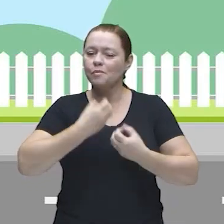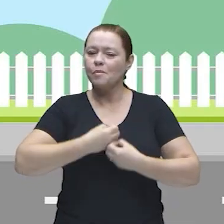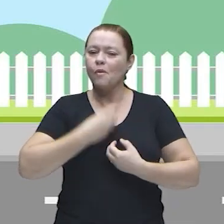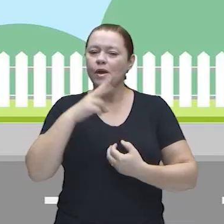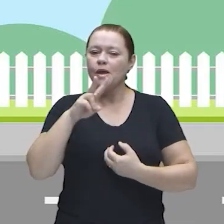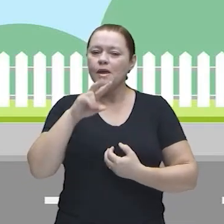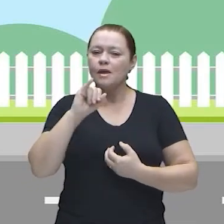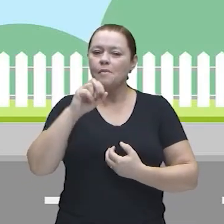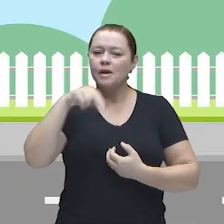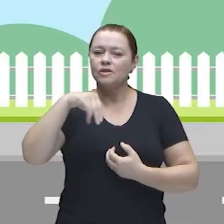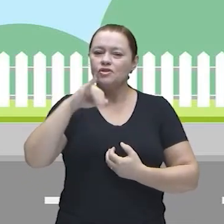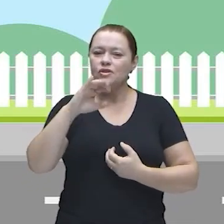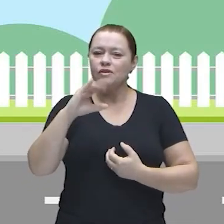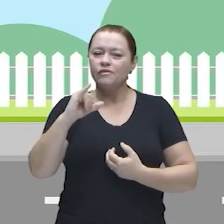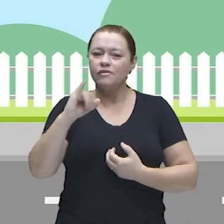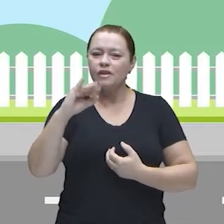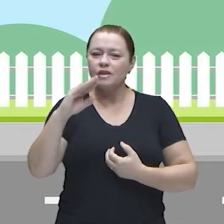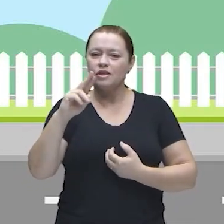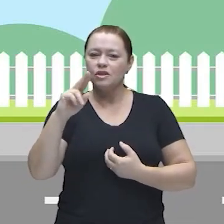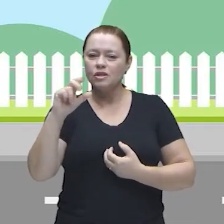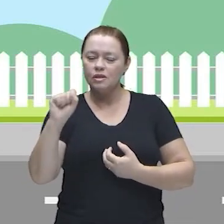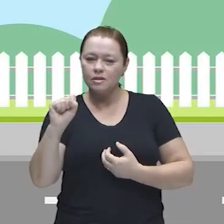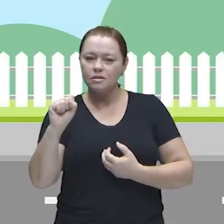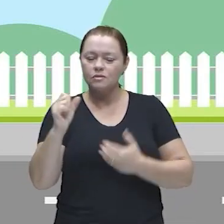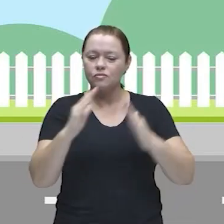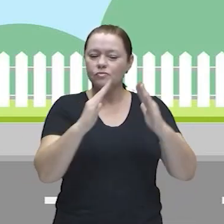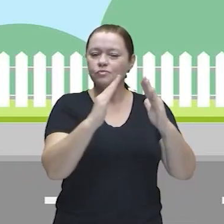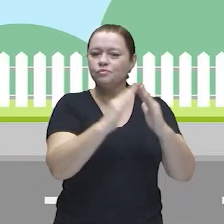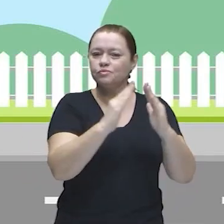Moraes A Casa. E nós descobrimos desse poema